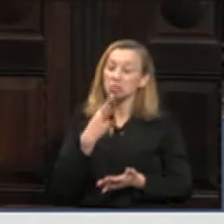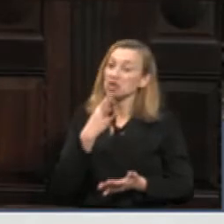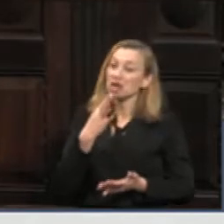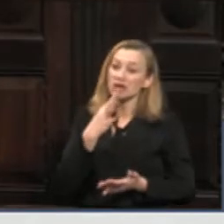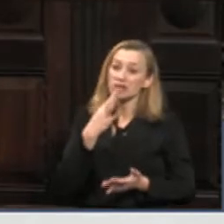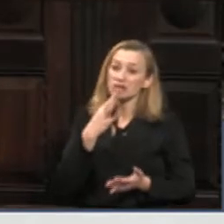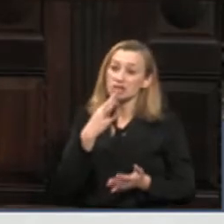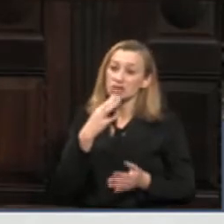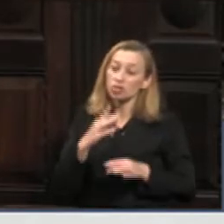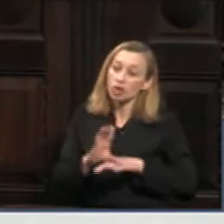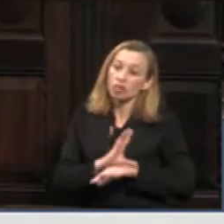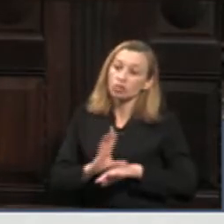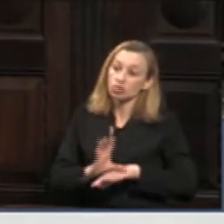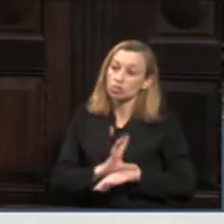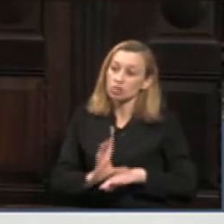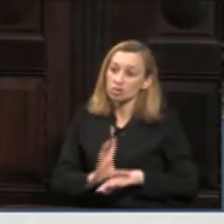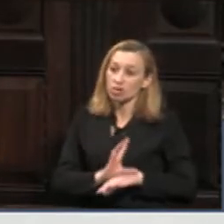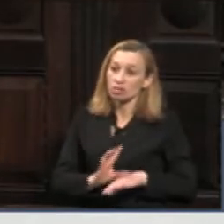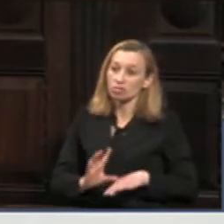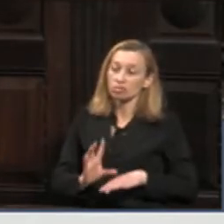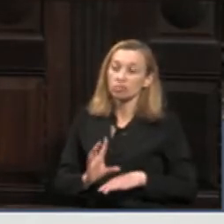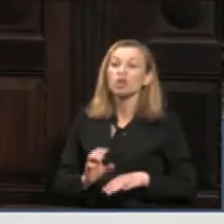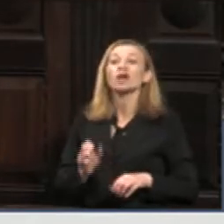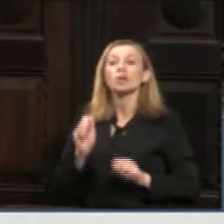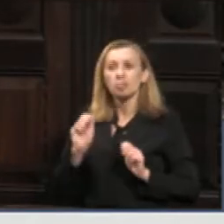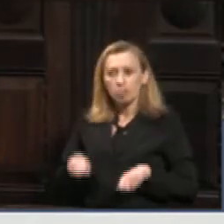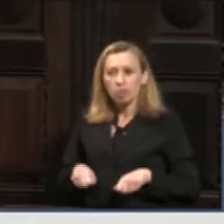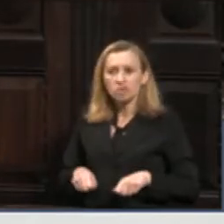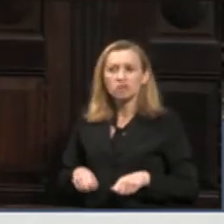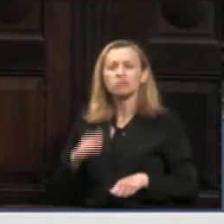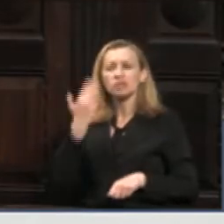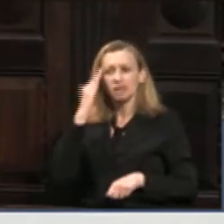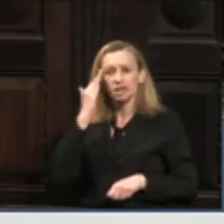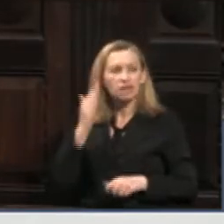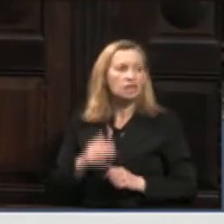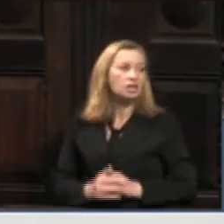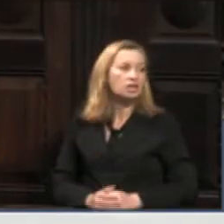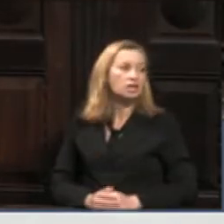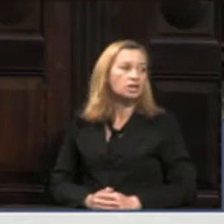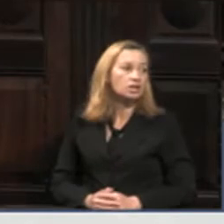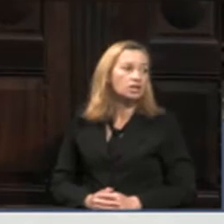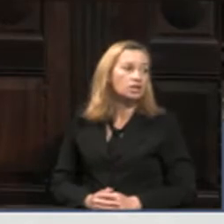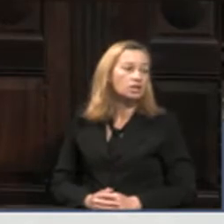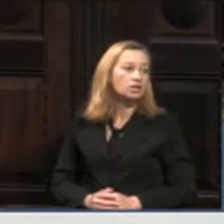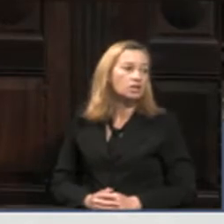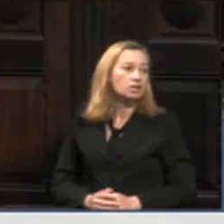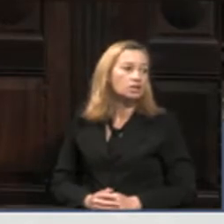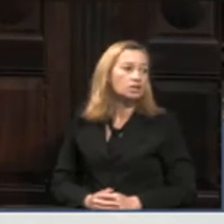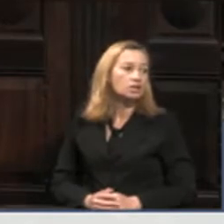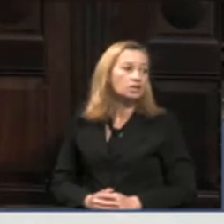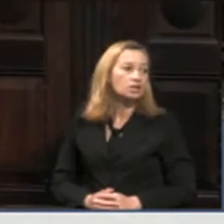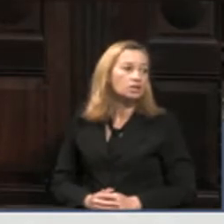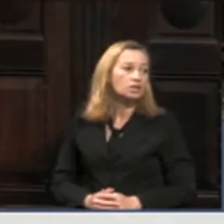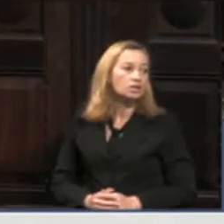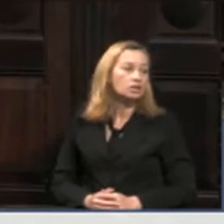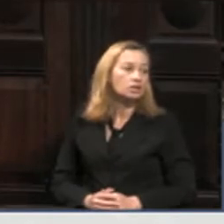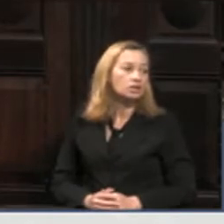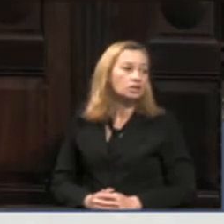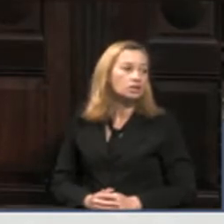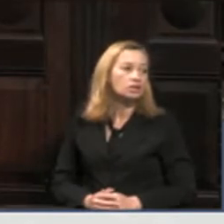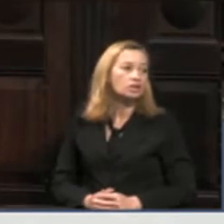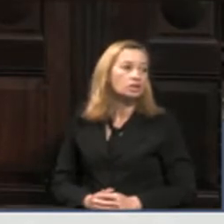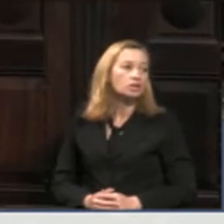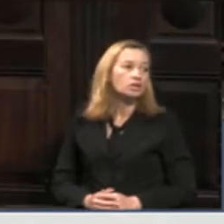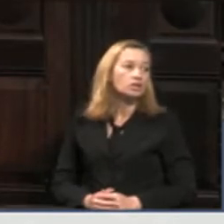constitucional, é possível entender que uma decisão transita em